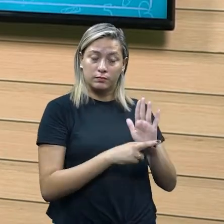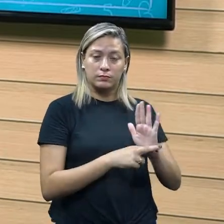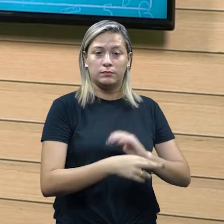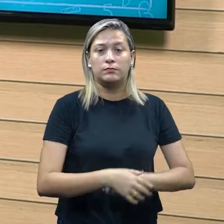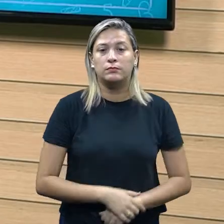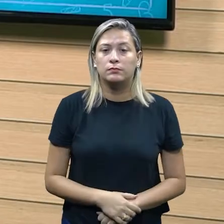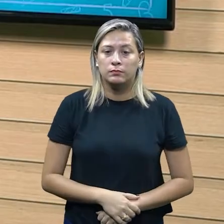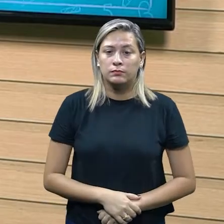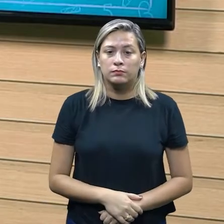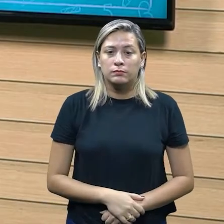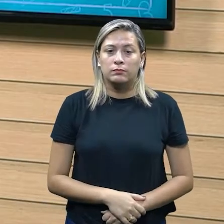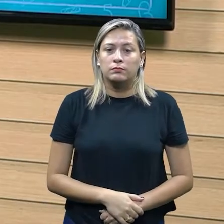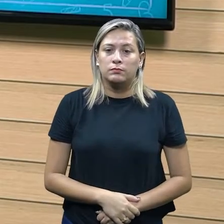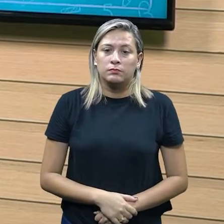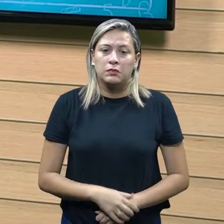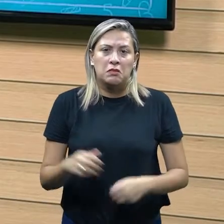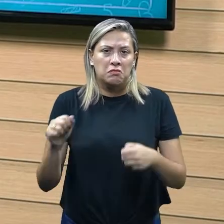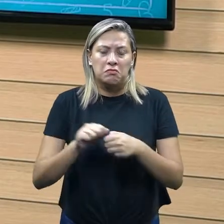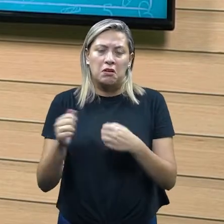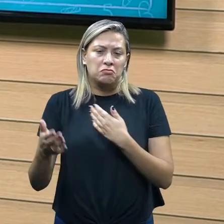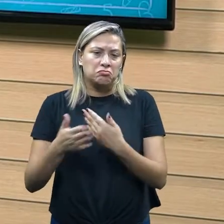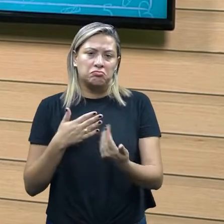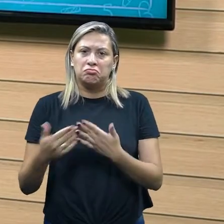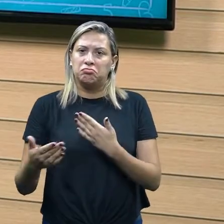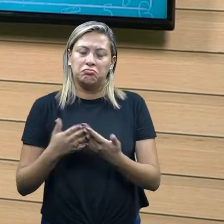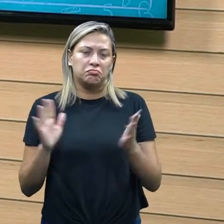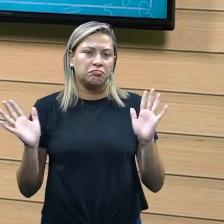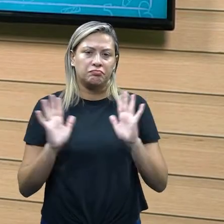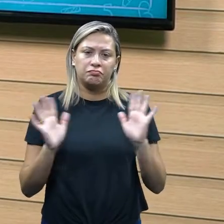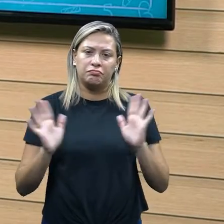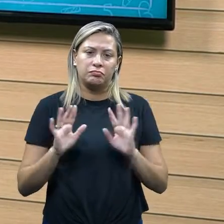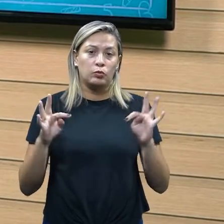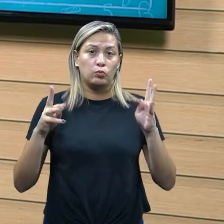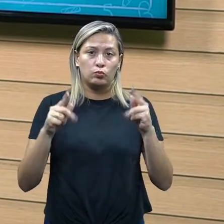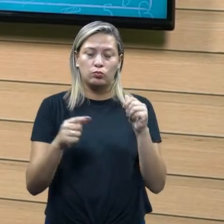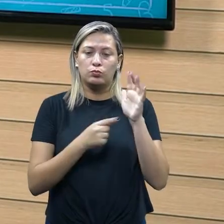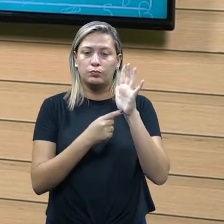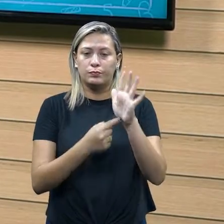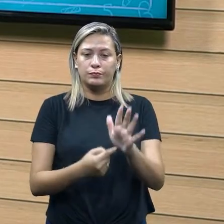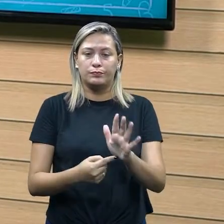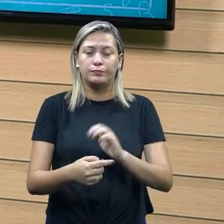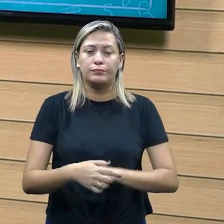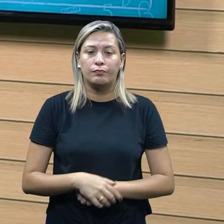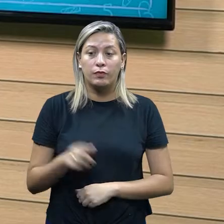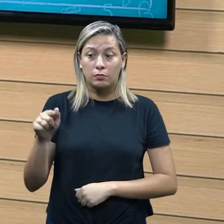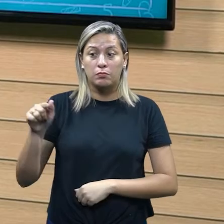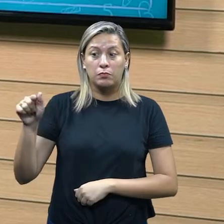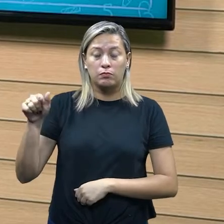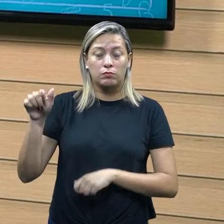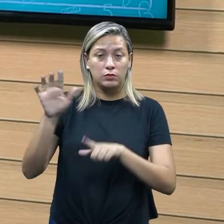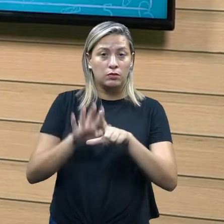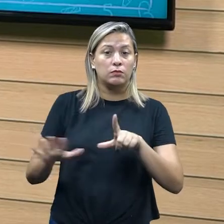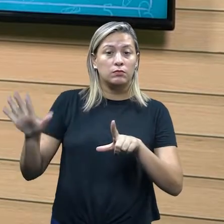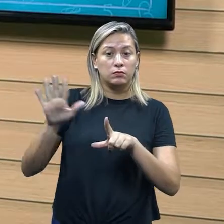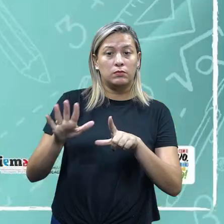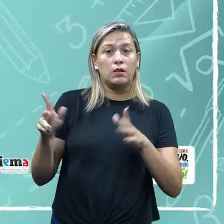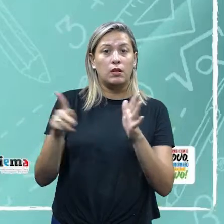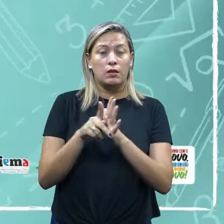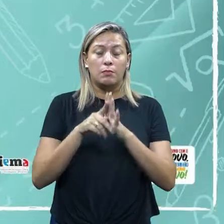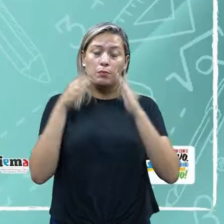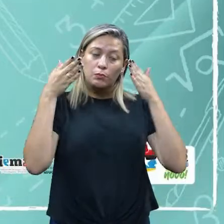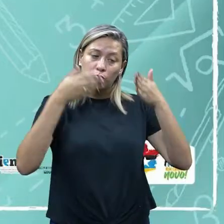feito aqui de qualquer maneira. Então, tudo isso daqui que é demonstrado nessa tela está seguindo uma